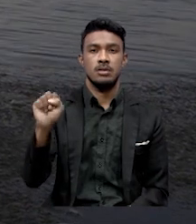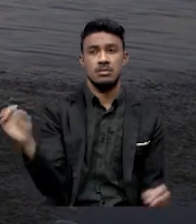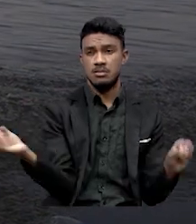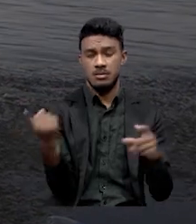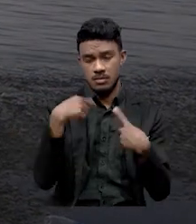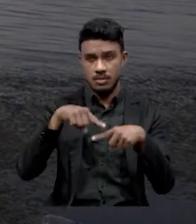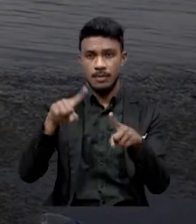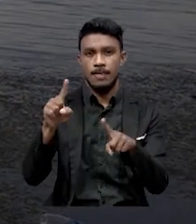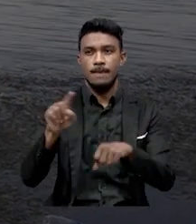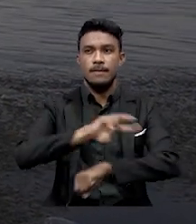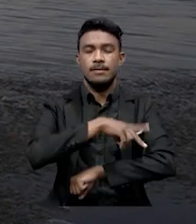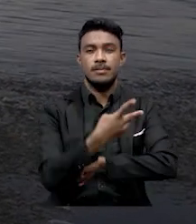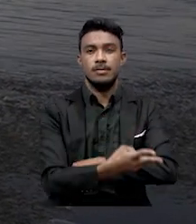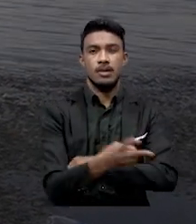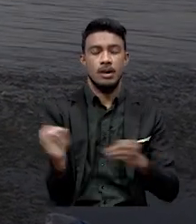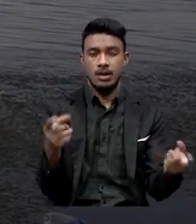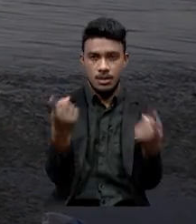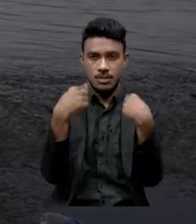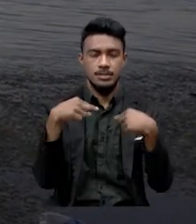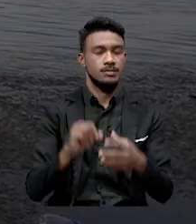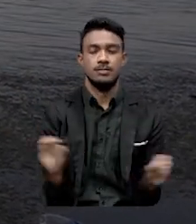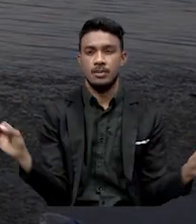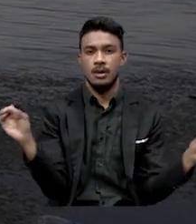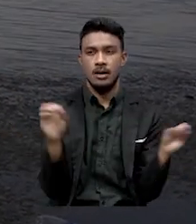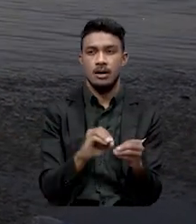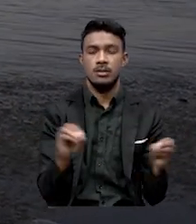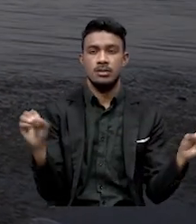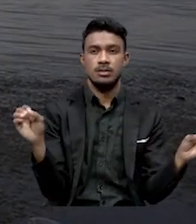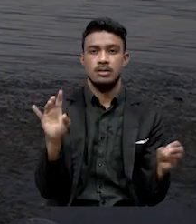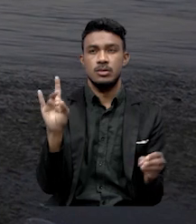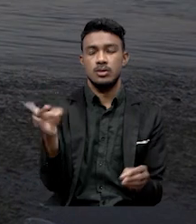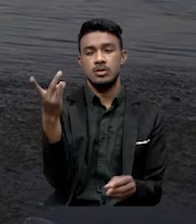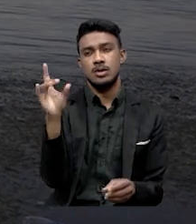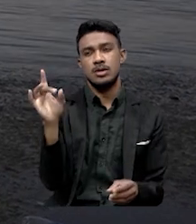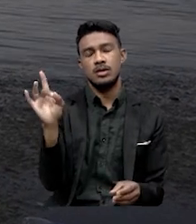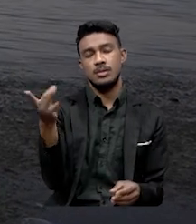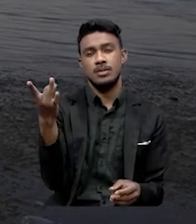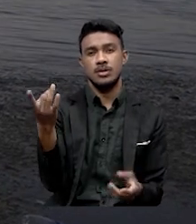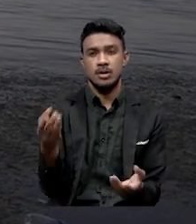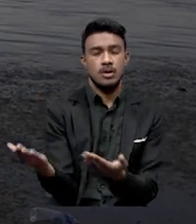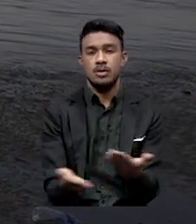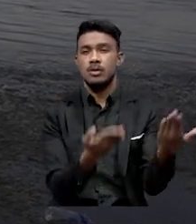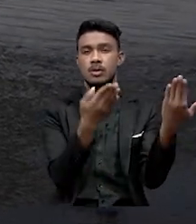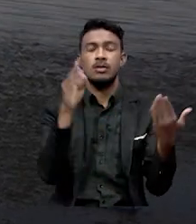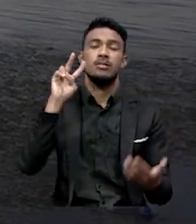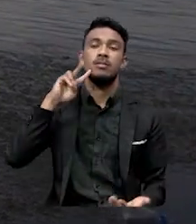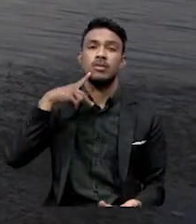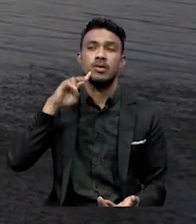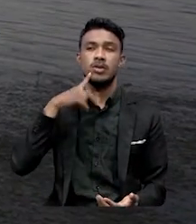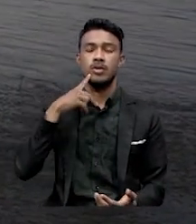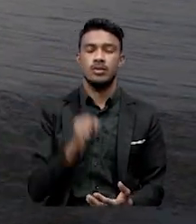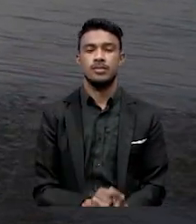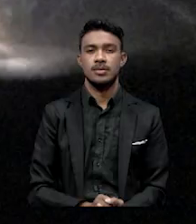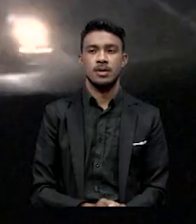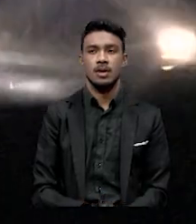per valor moro no baram na mai 18-17 itu lor moro nih. Ah, lor moro dewe dewe pulang sih,